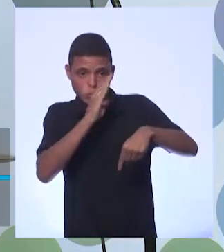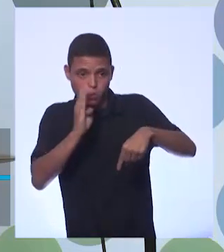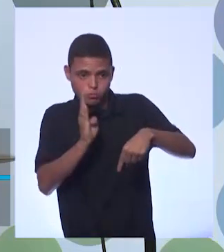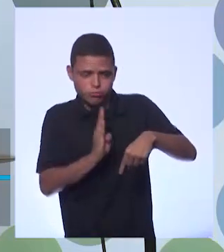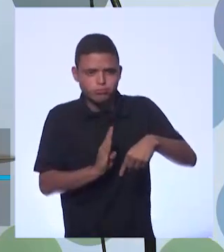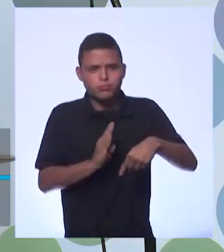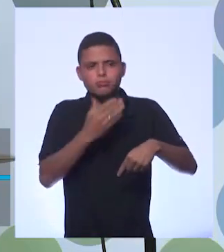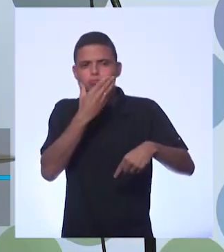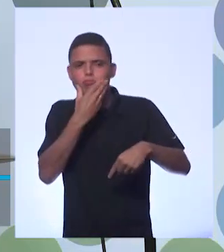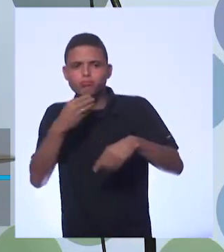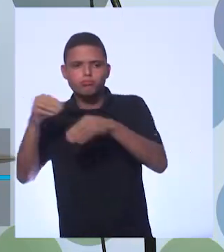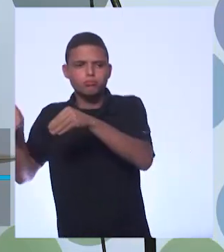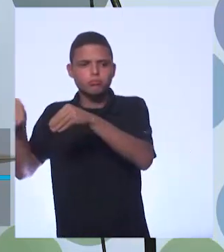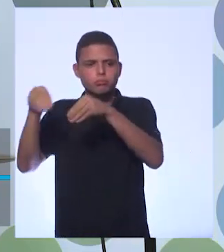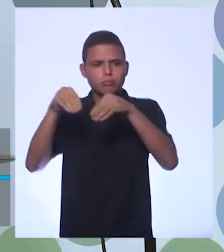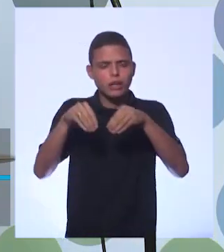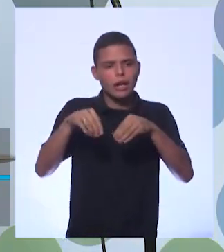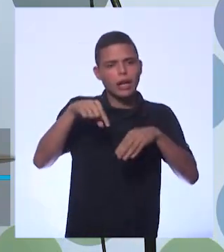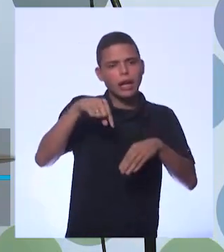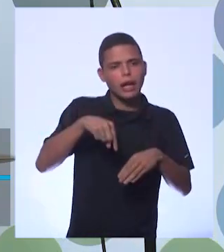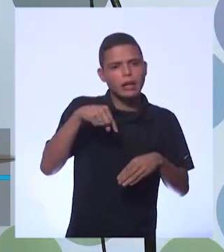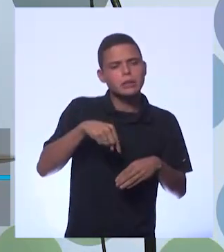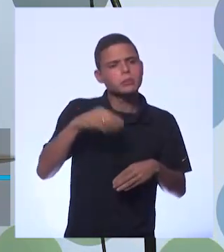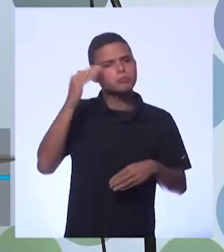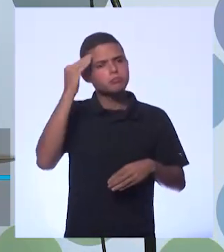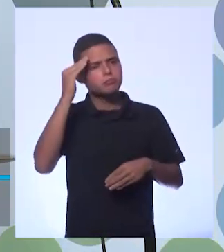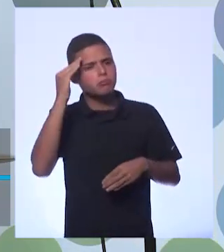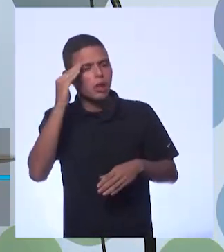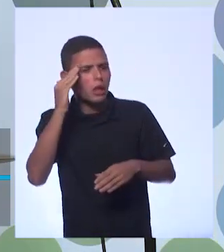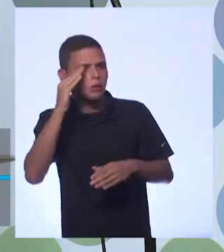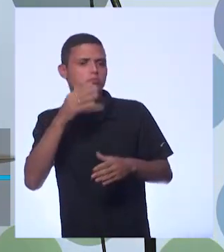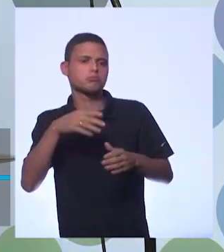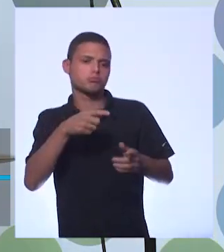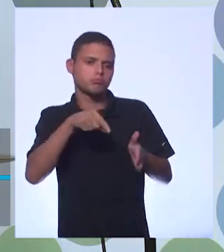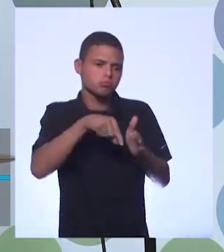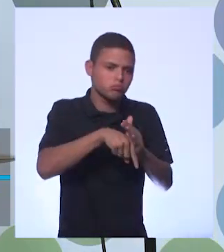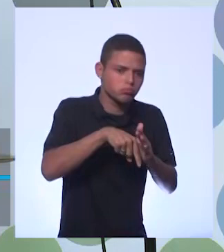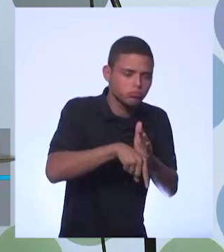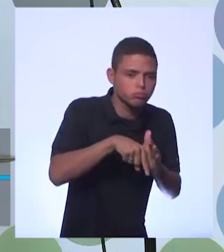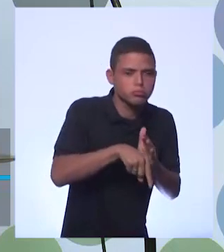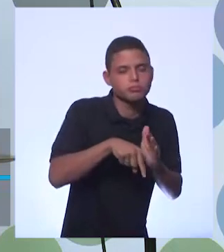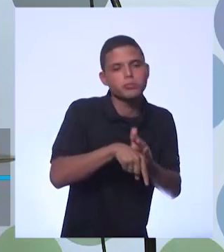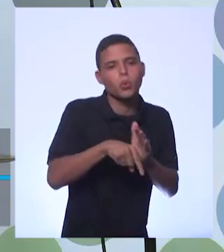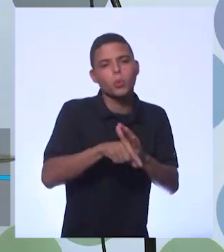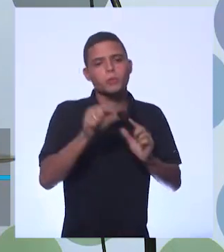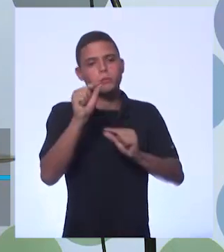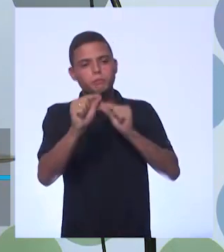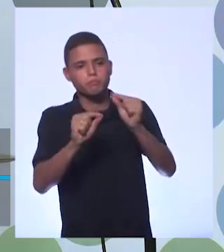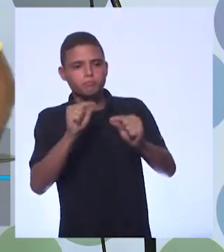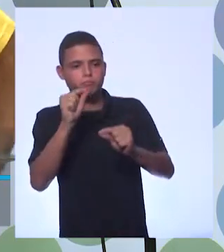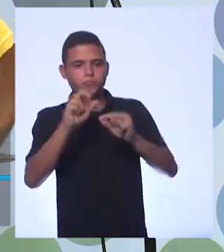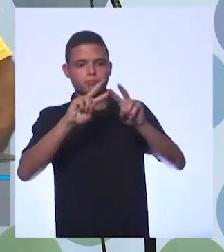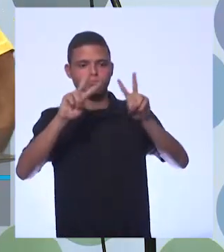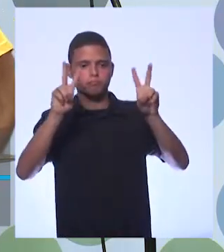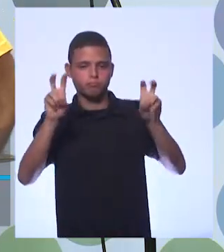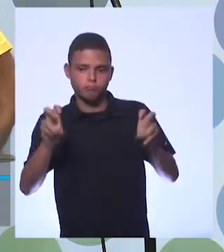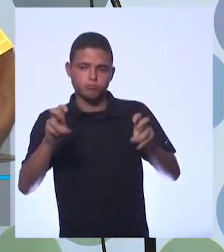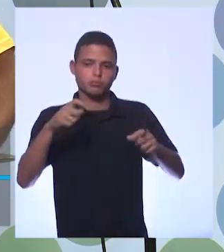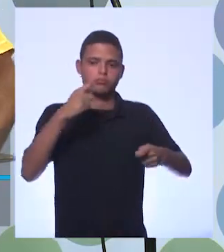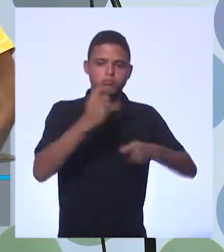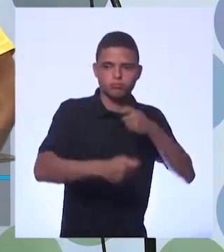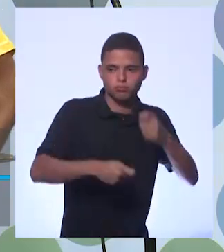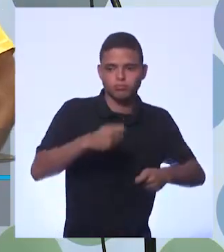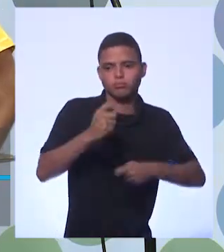pelo assunto. E ele fala, por exemplo, do gesto de tocar tambor, influenciado, inspirado, melhor